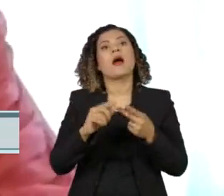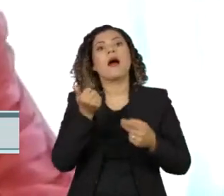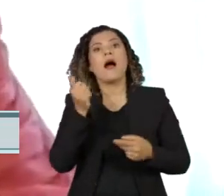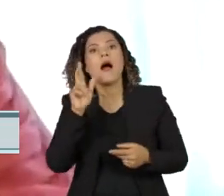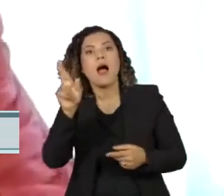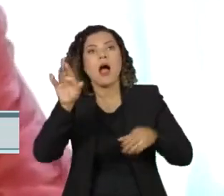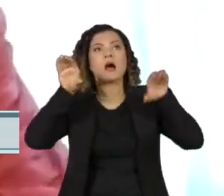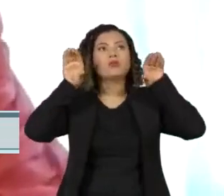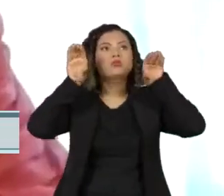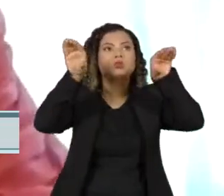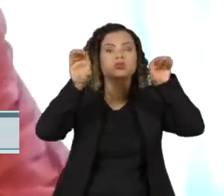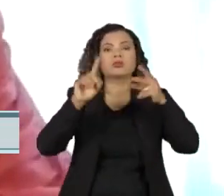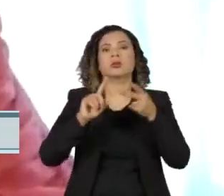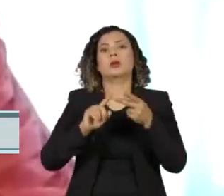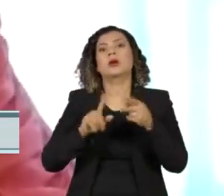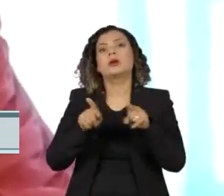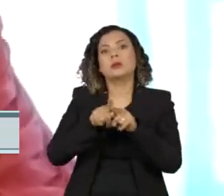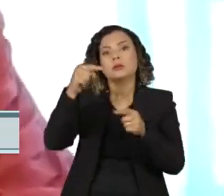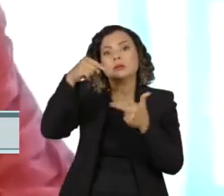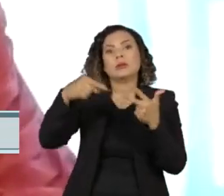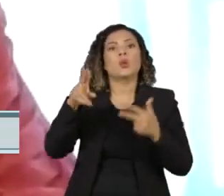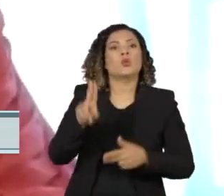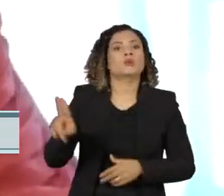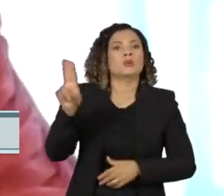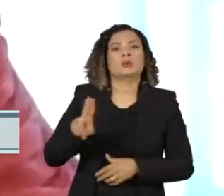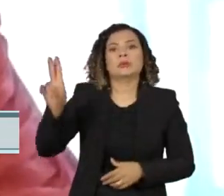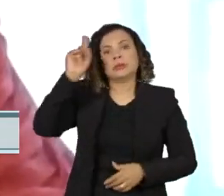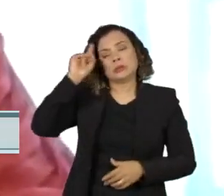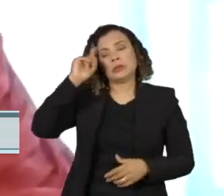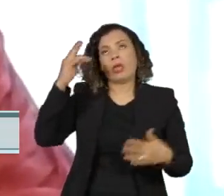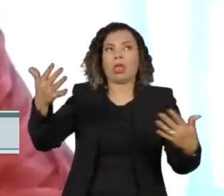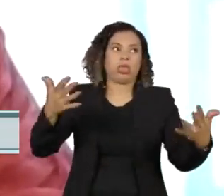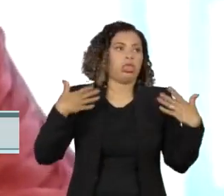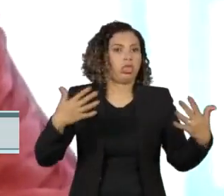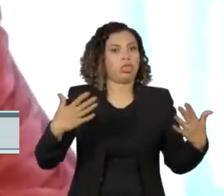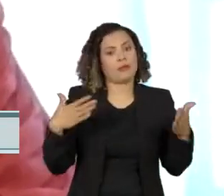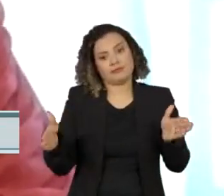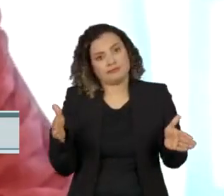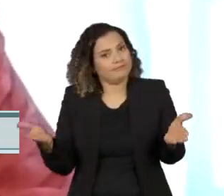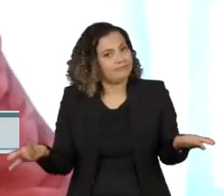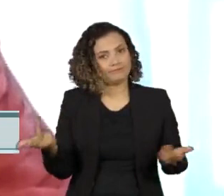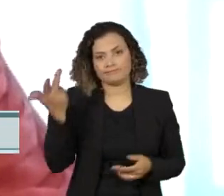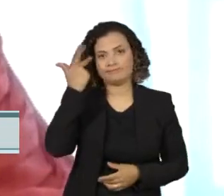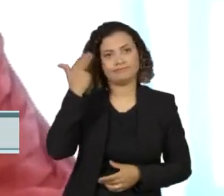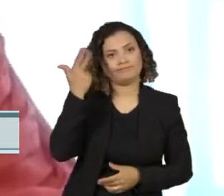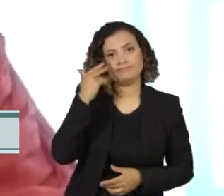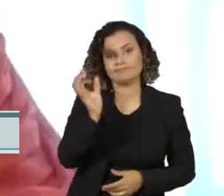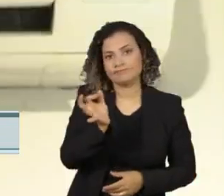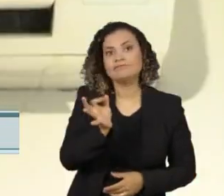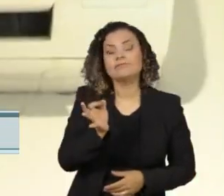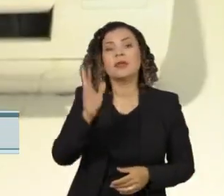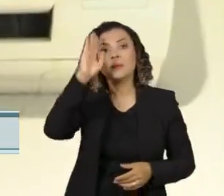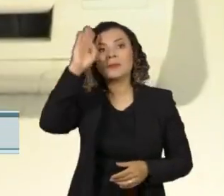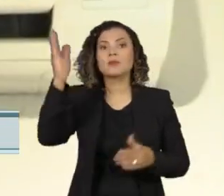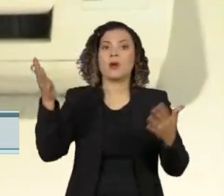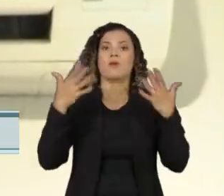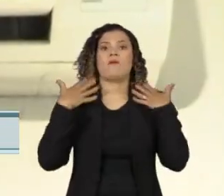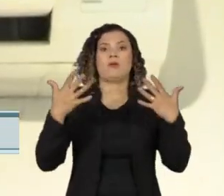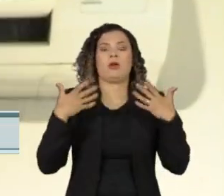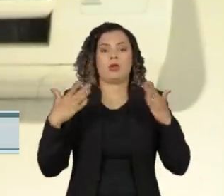ventiladores, que a gente usa de uma forma muito mais intensa, né, nesses períodos quentes do ano, aí, principalmente no verão.